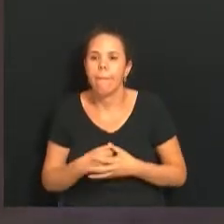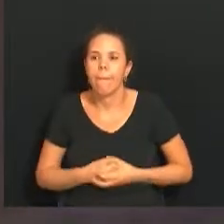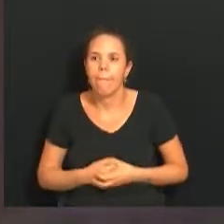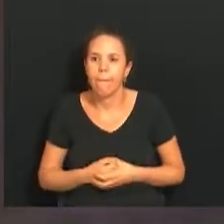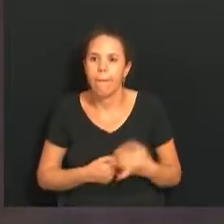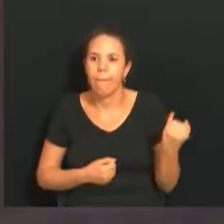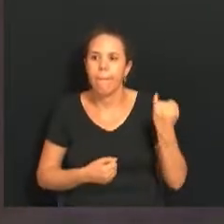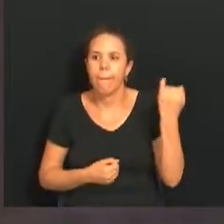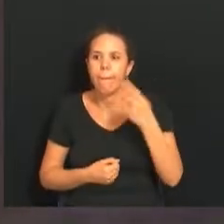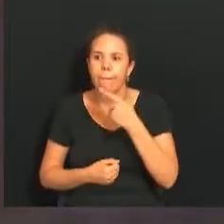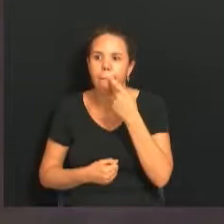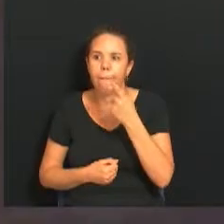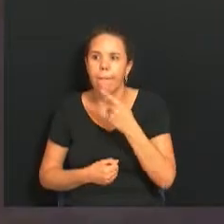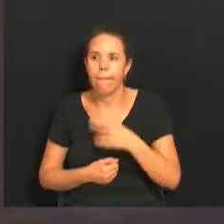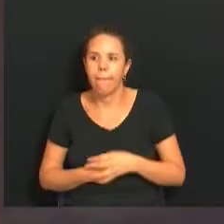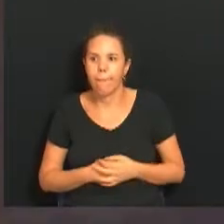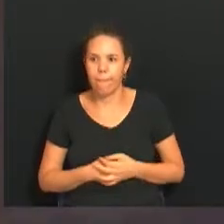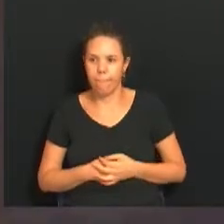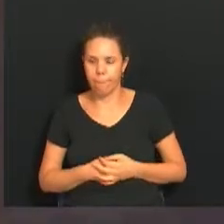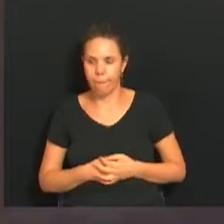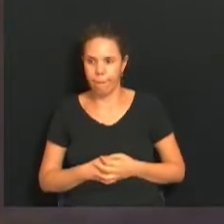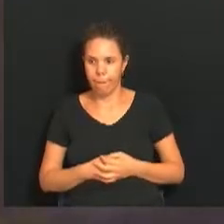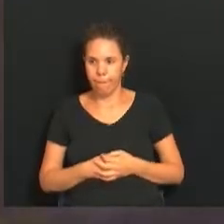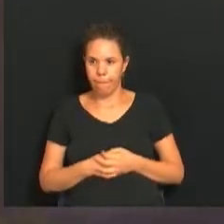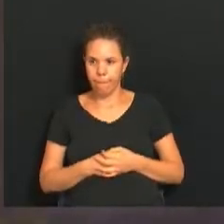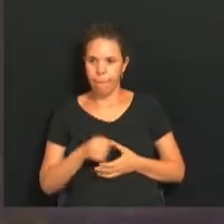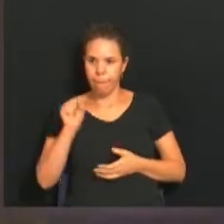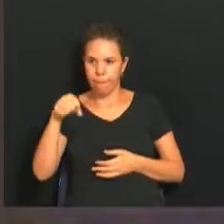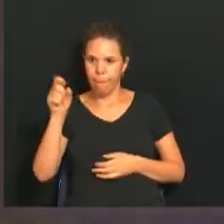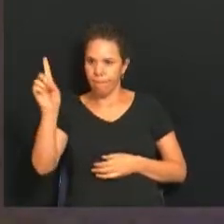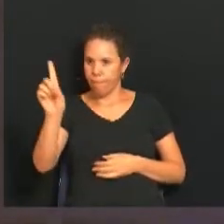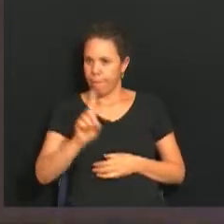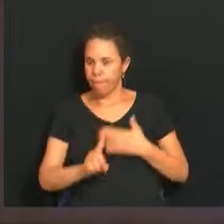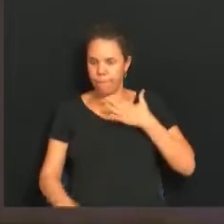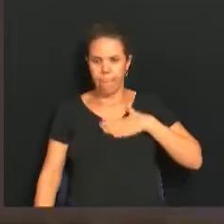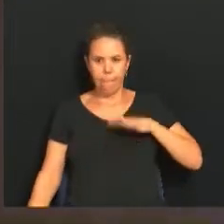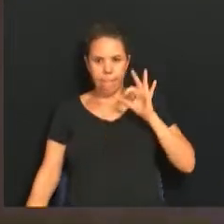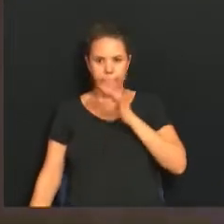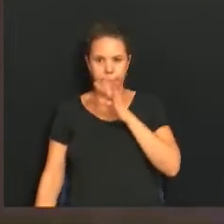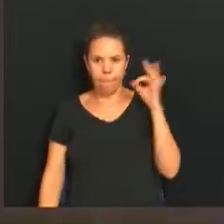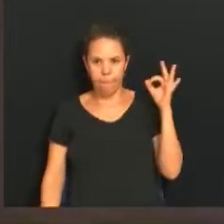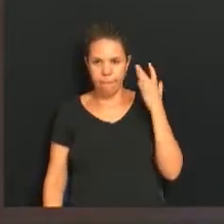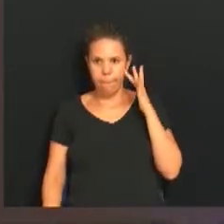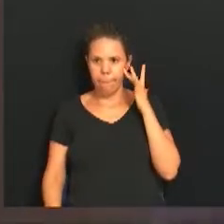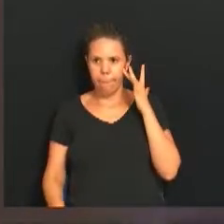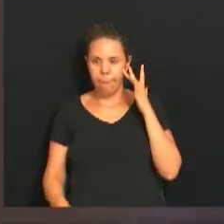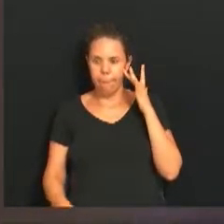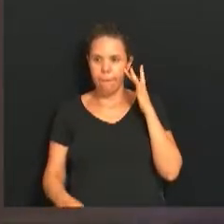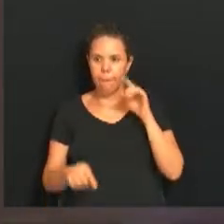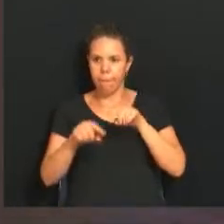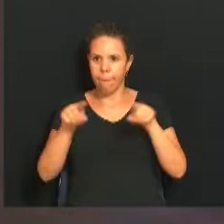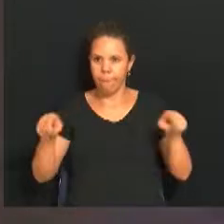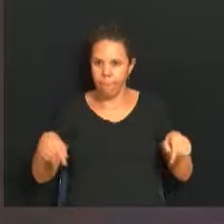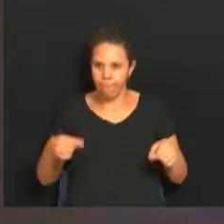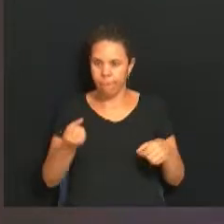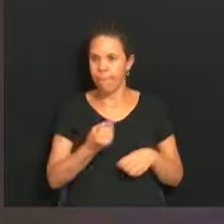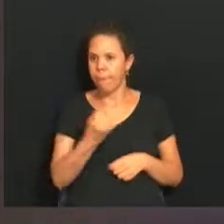a gente reforçar isso também, exatamente, né, Paraná? Pode vir tranquilo, porque assim, eu acho que a casa comporta em